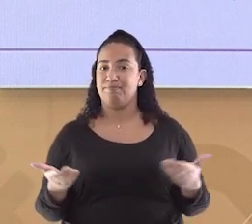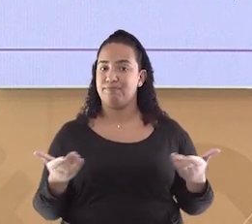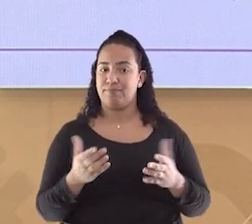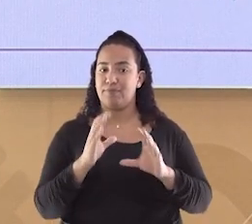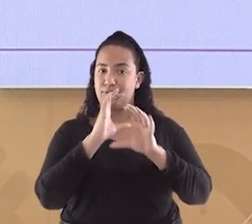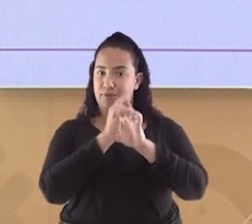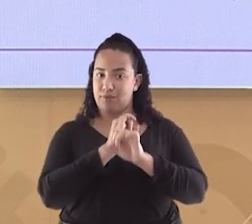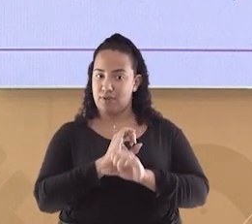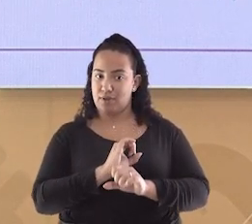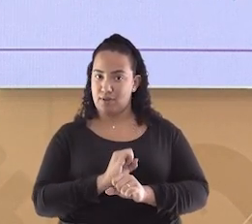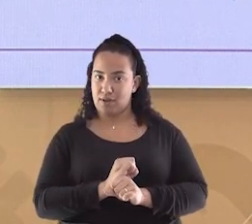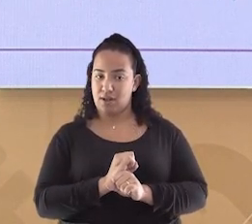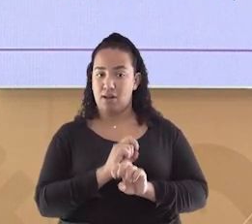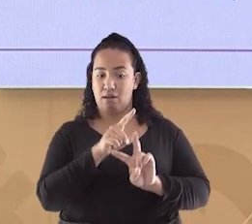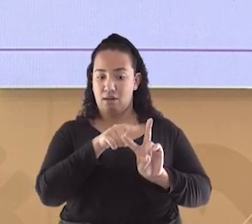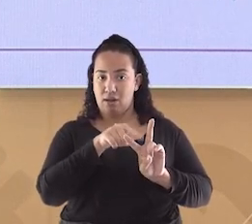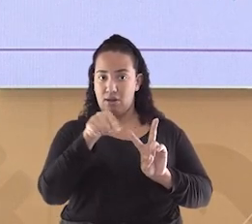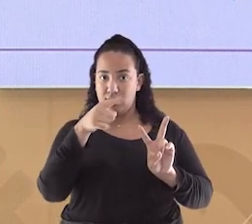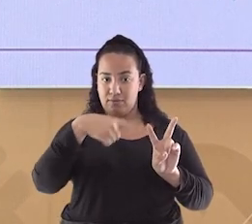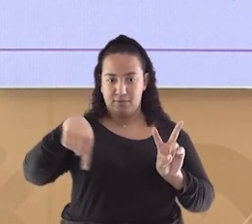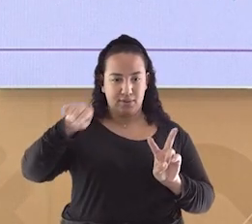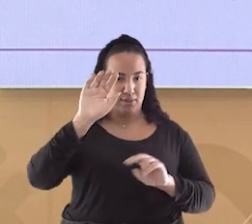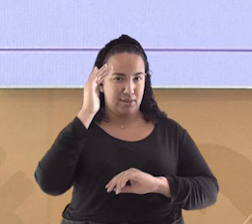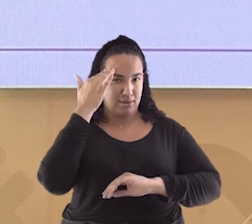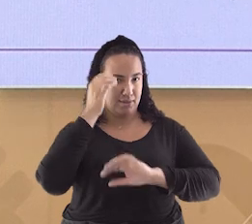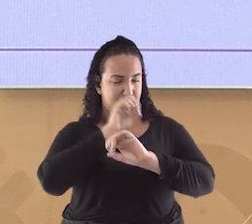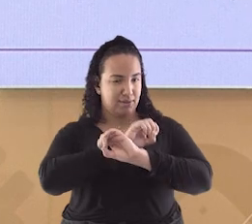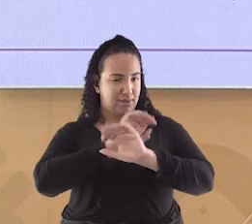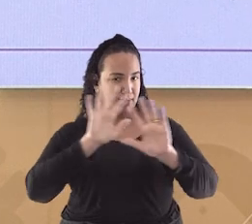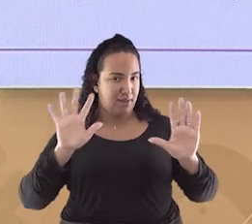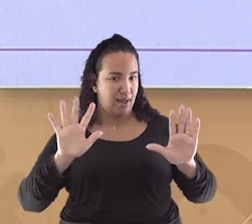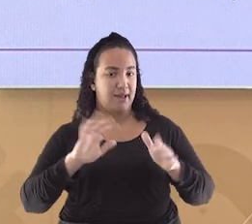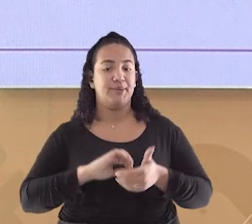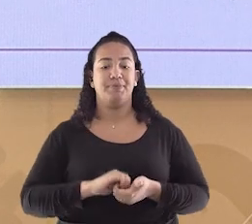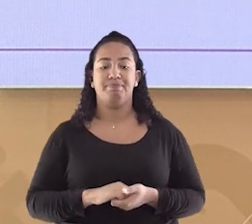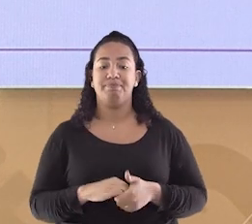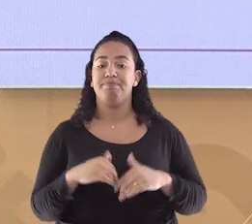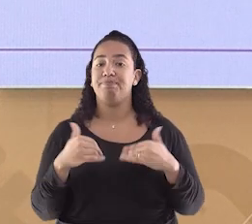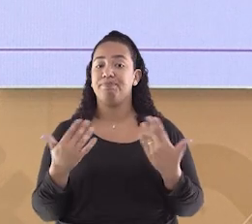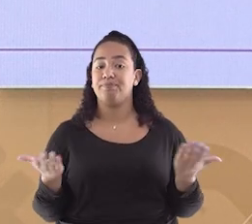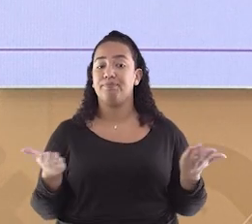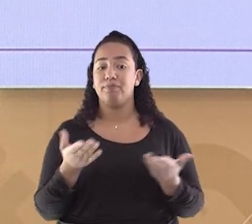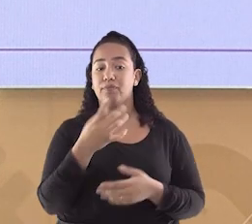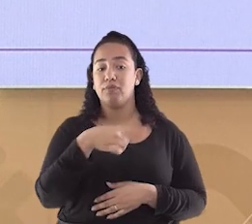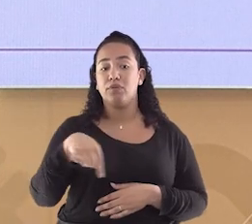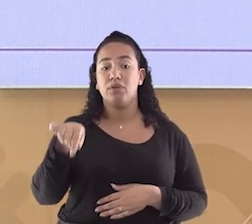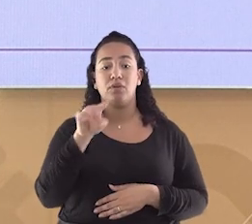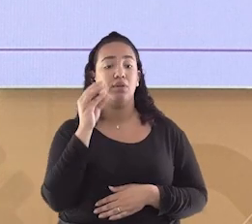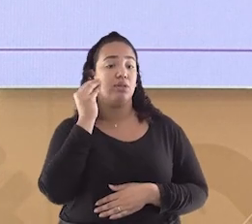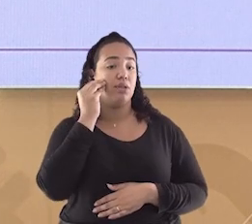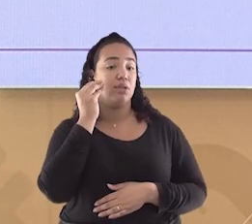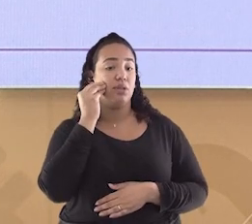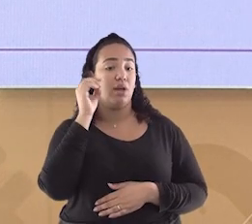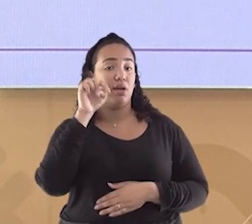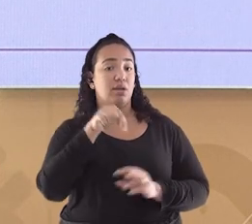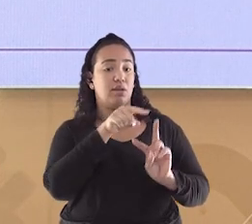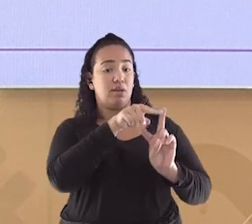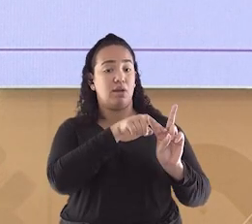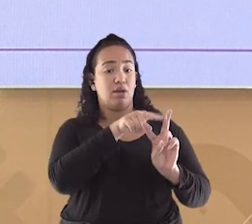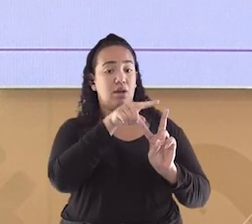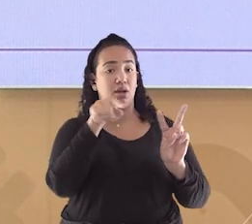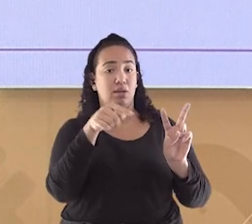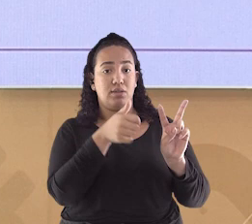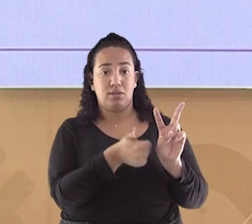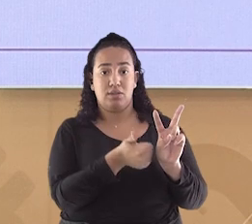Vamos calcular mais uma raiz para entendermos melhor? Vamos tentar agora encontrar a raiz quadrada